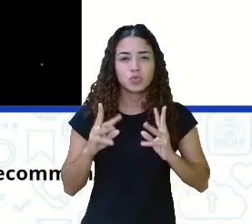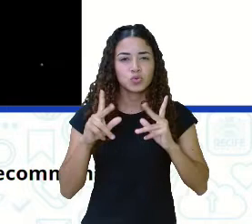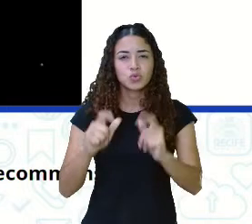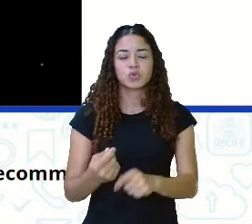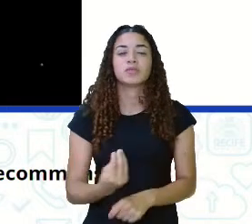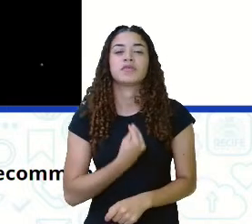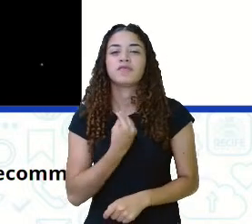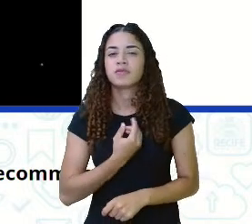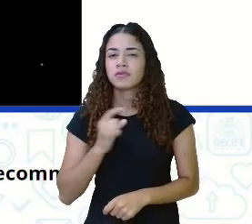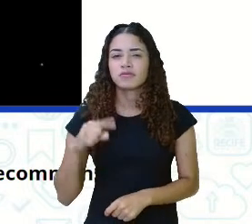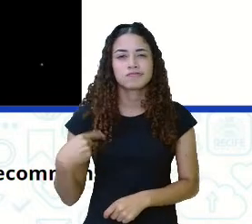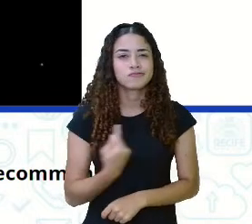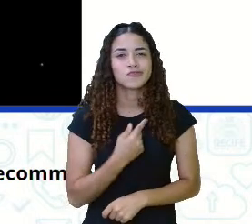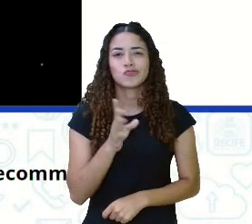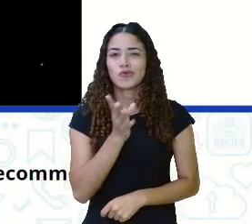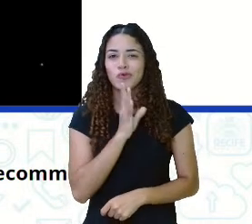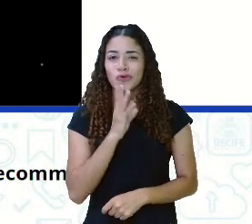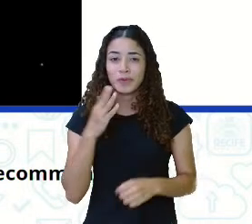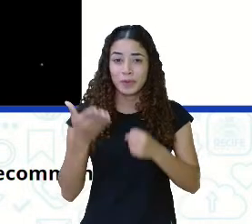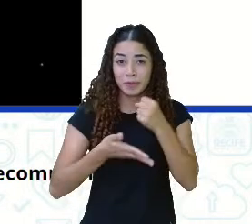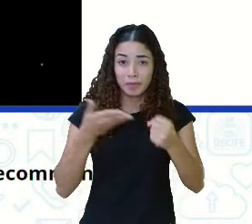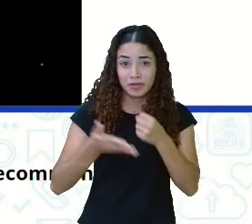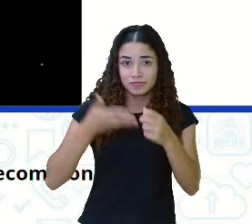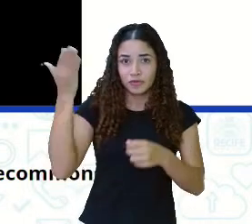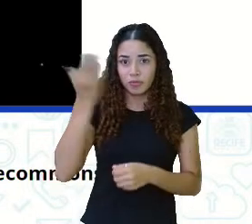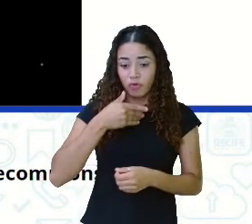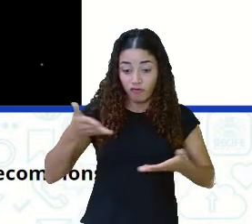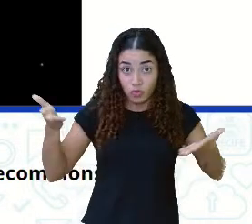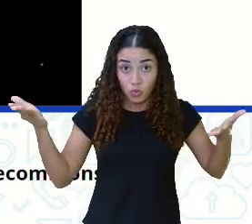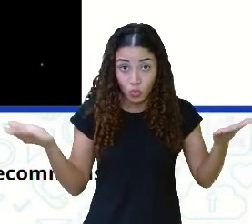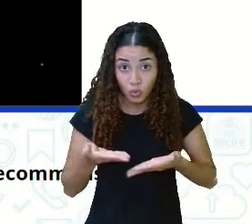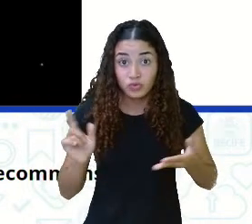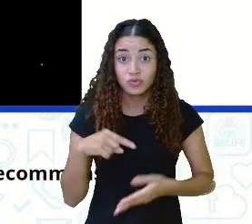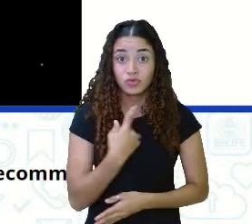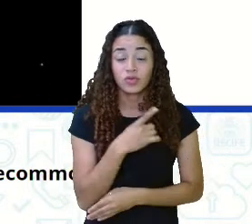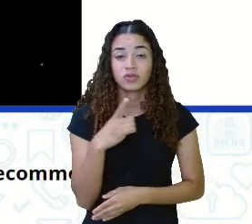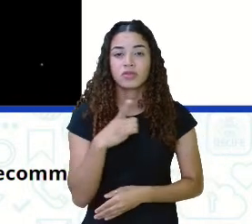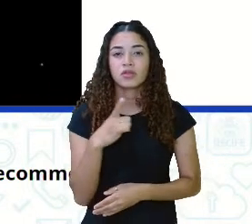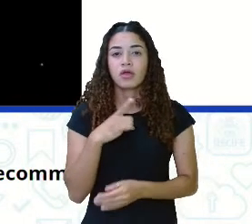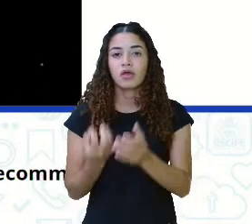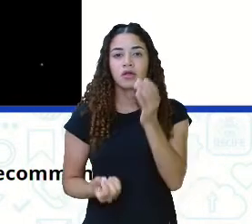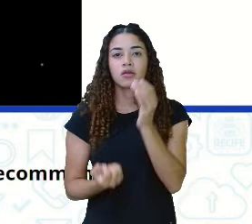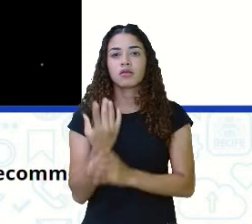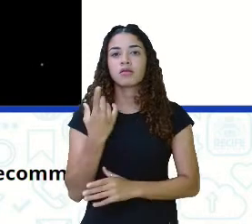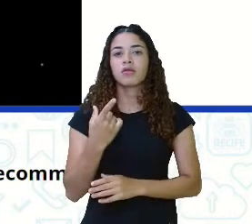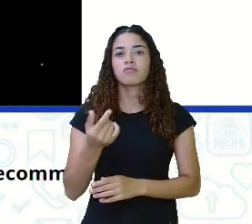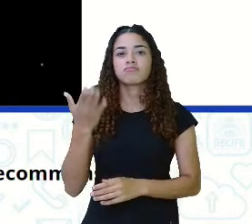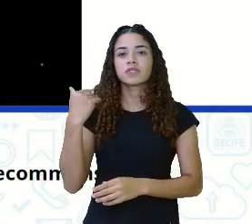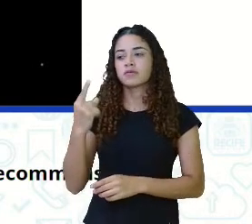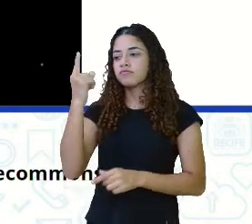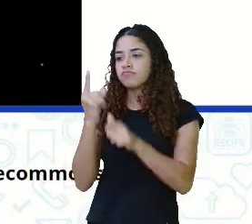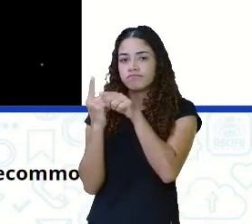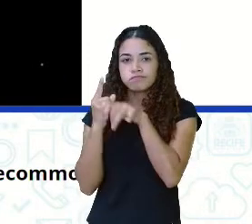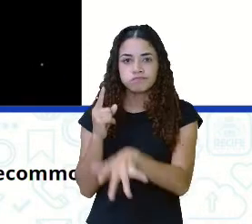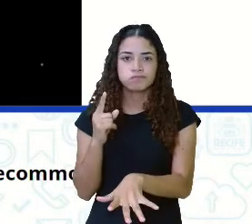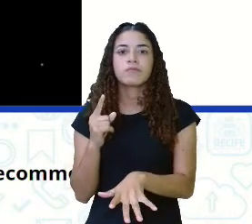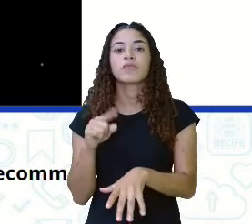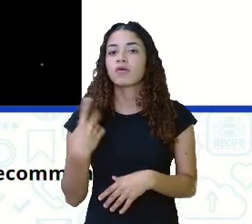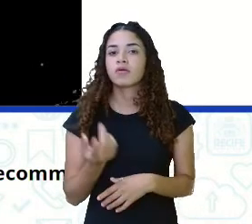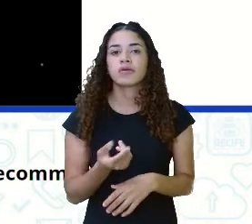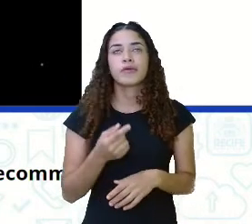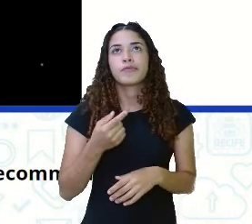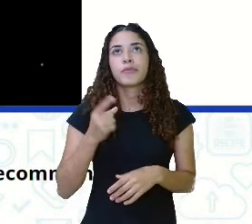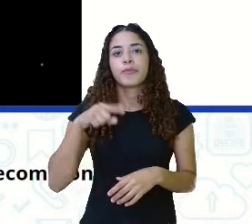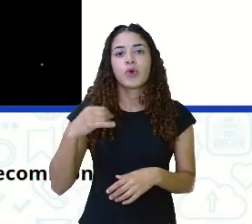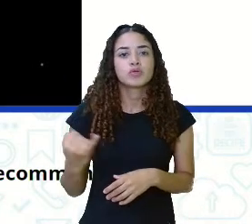que conhecemos, com base nas evidências atuais que temos, se originaram de um ancestral comum. Então, não importa se estamos